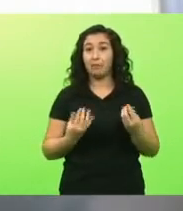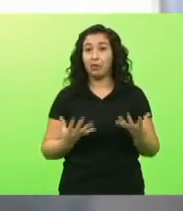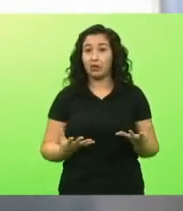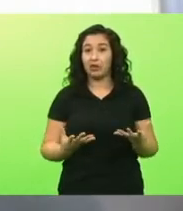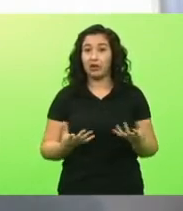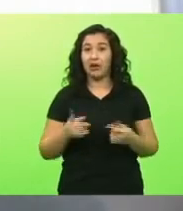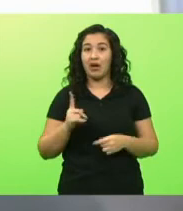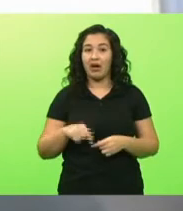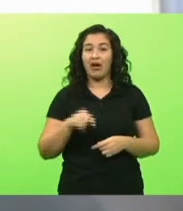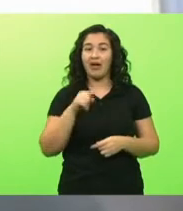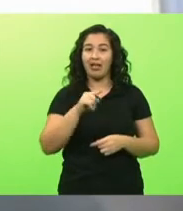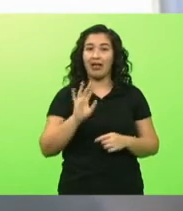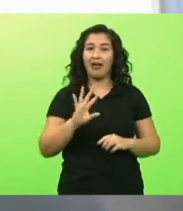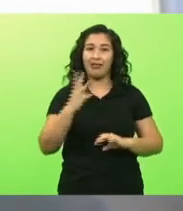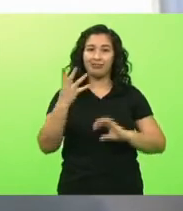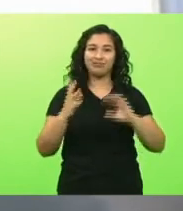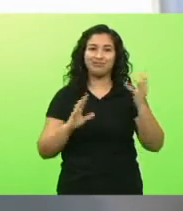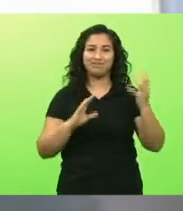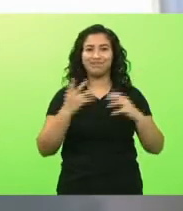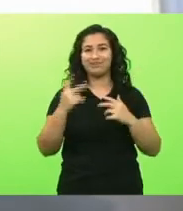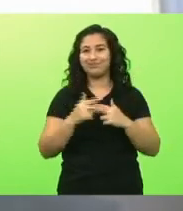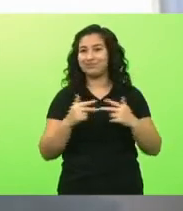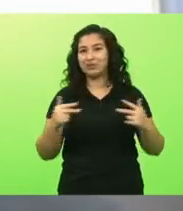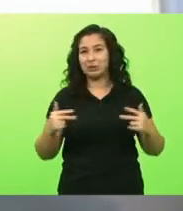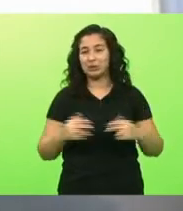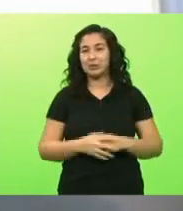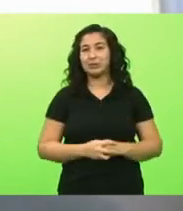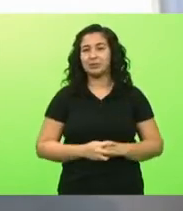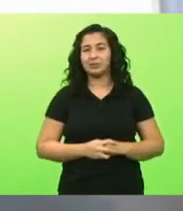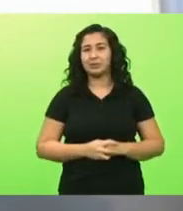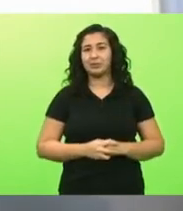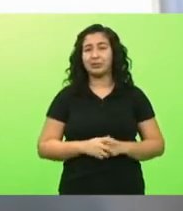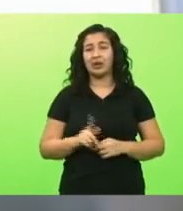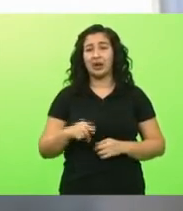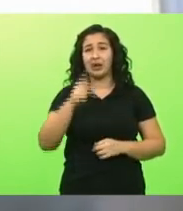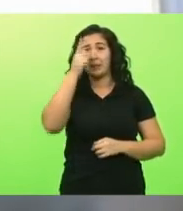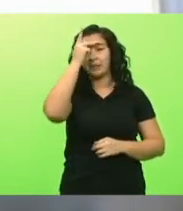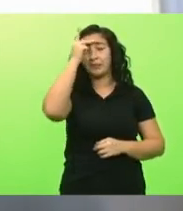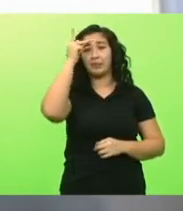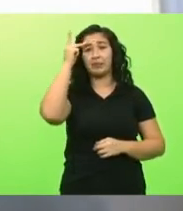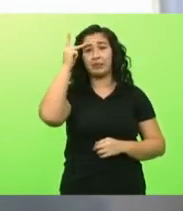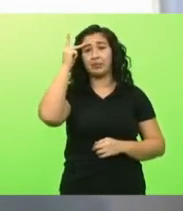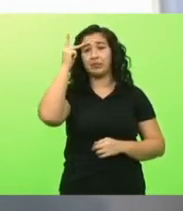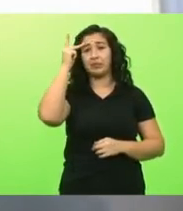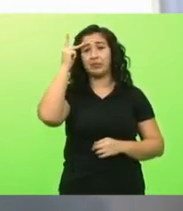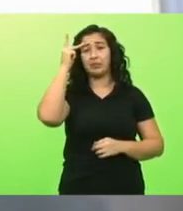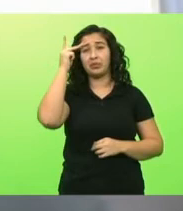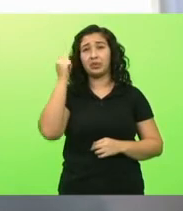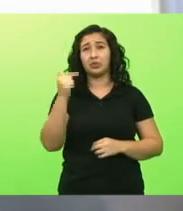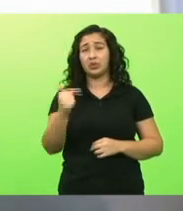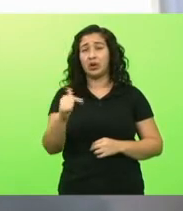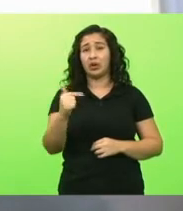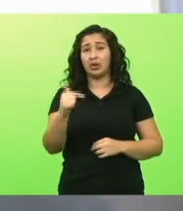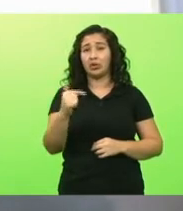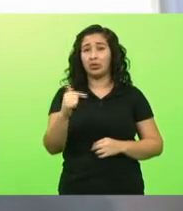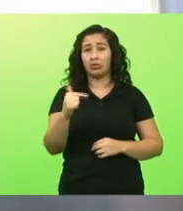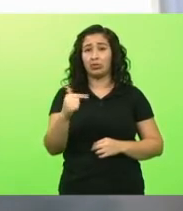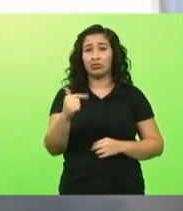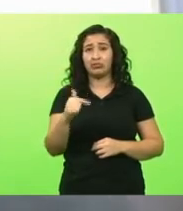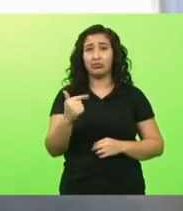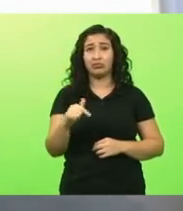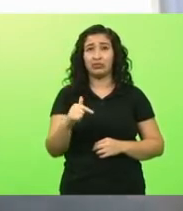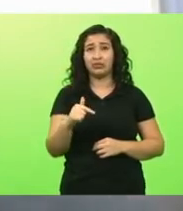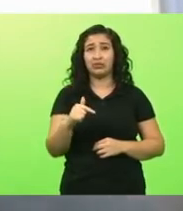dessas tragédias e são pessoas que sequer tiveram